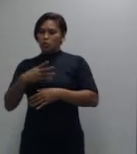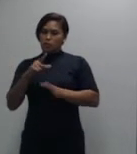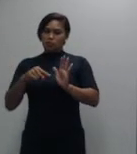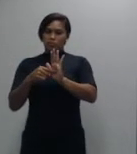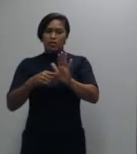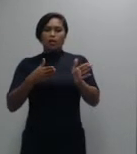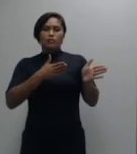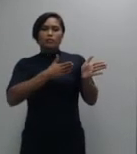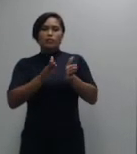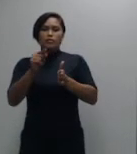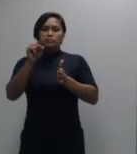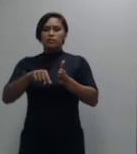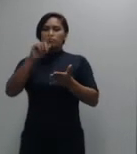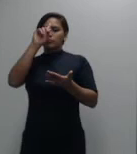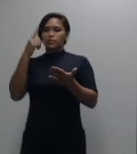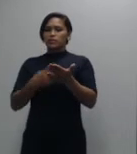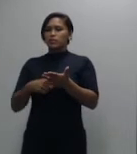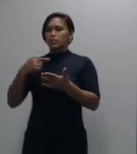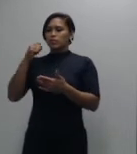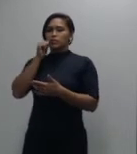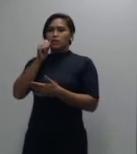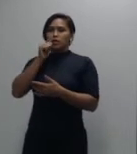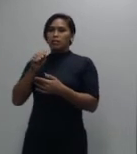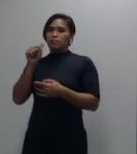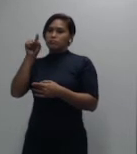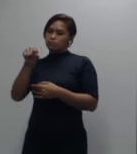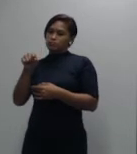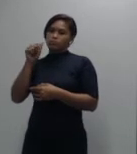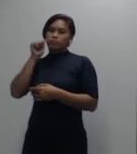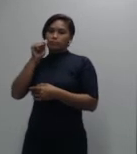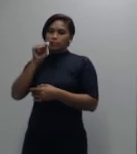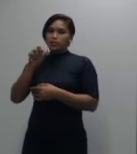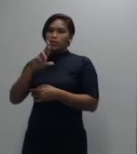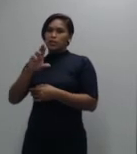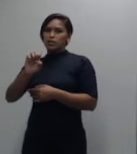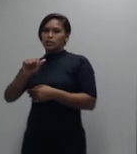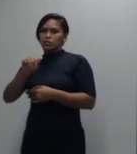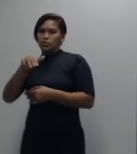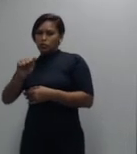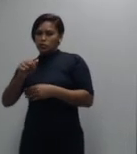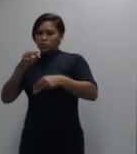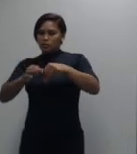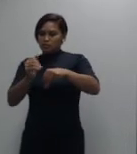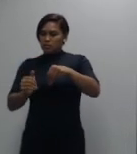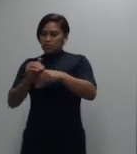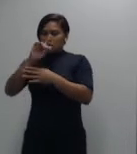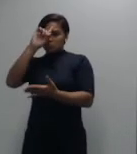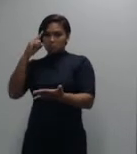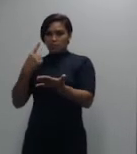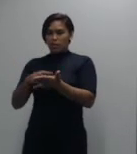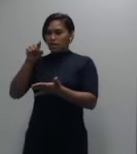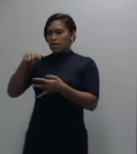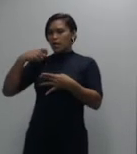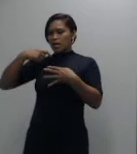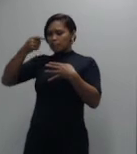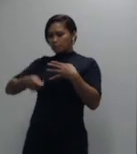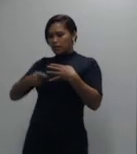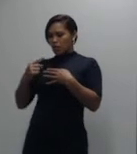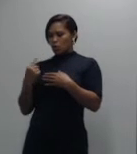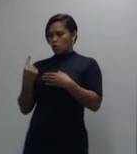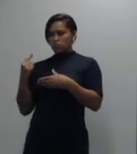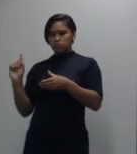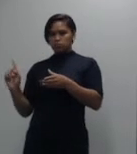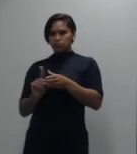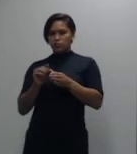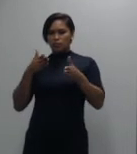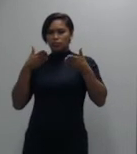inviabilizada por uma decisão monocrática tomada com aterramento em sua excelência a ministra Regina Helena e esta decisão foi objeto